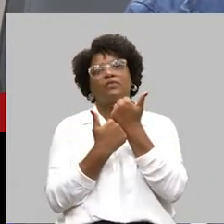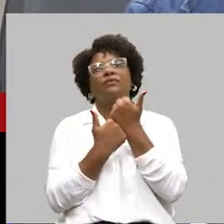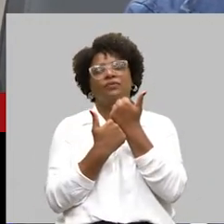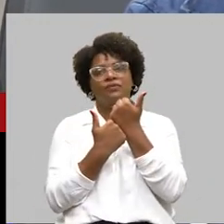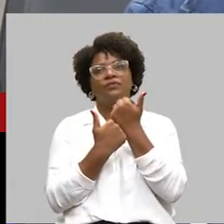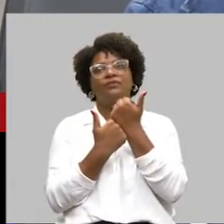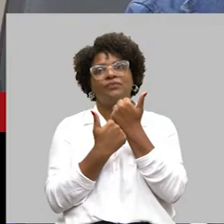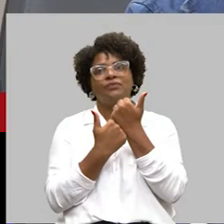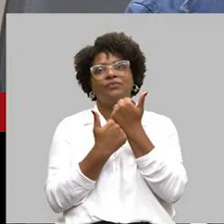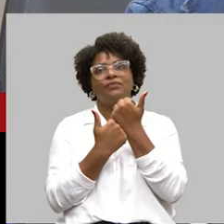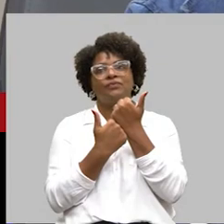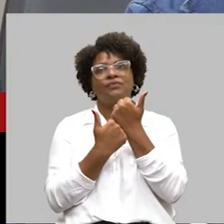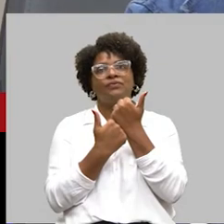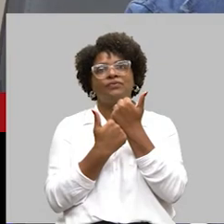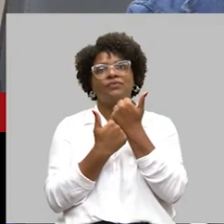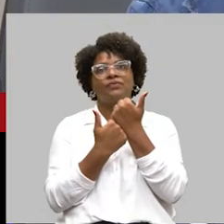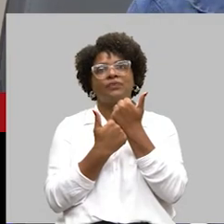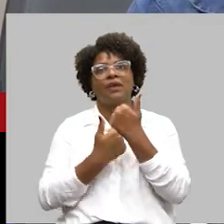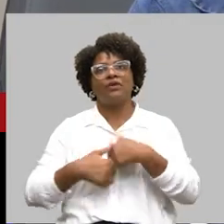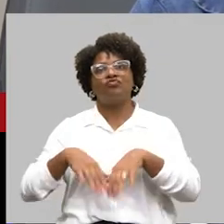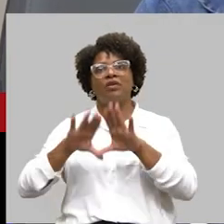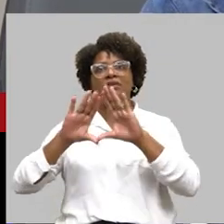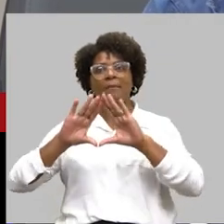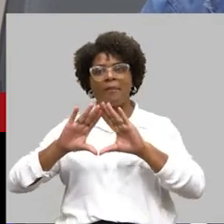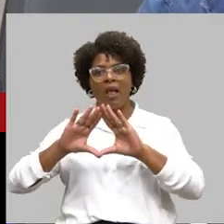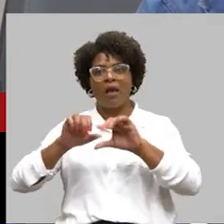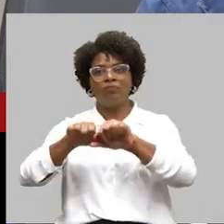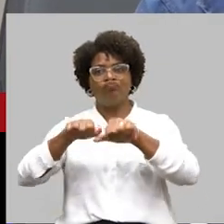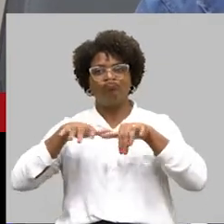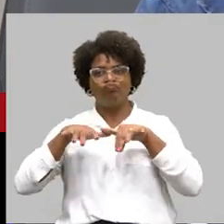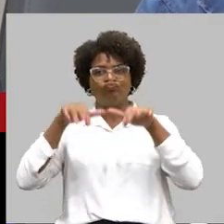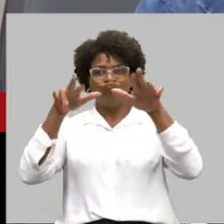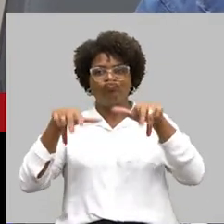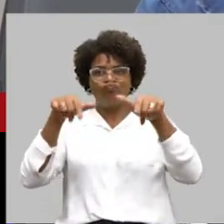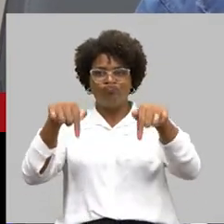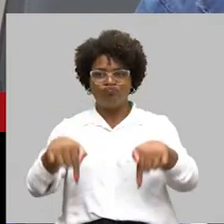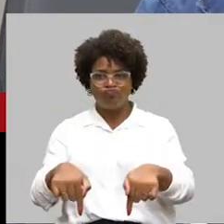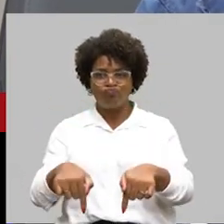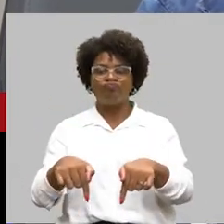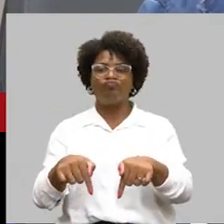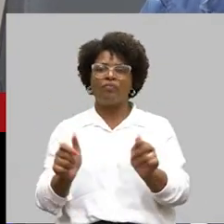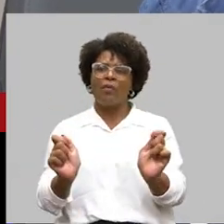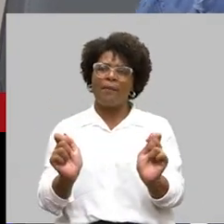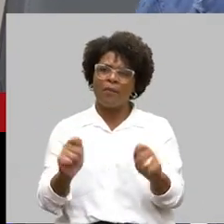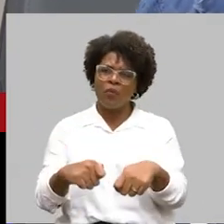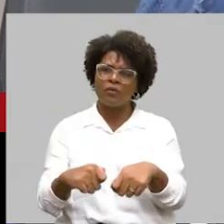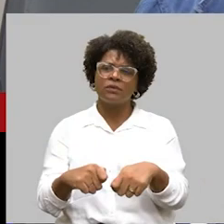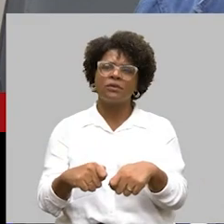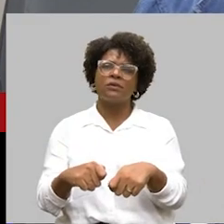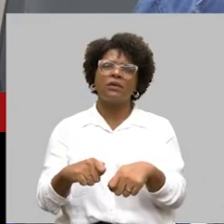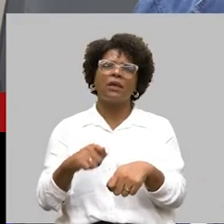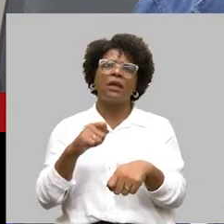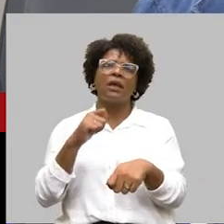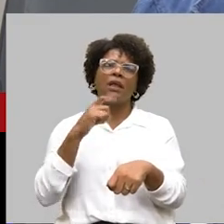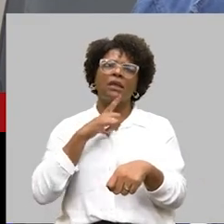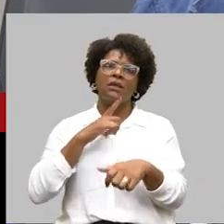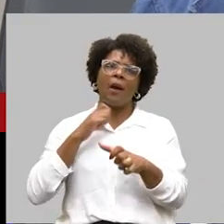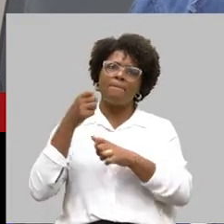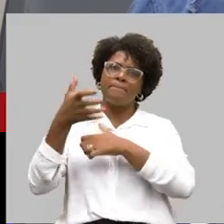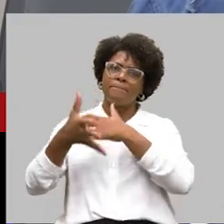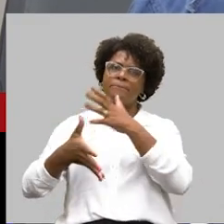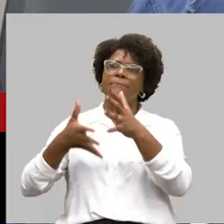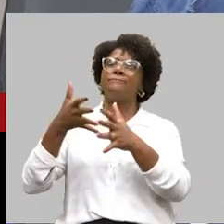eh assembleias como tá tendo aqui hoje pra gente poder falar a gente ter voz e